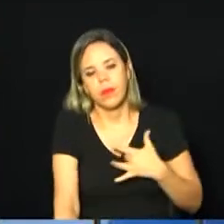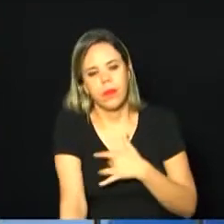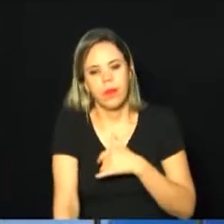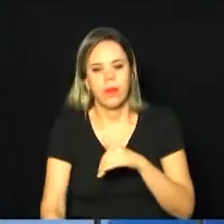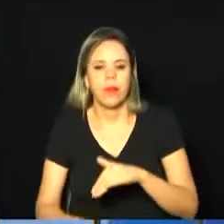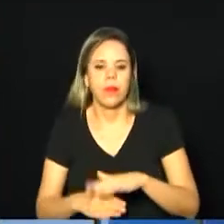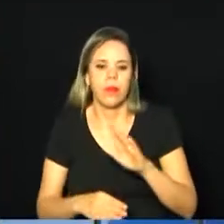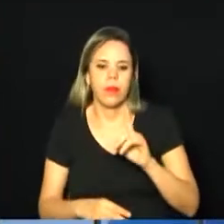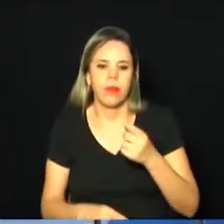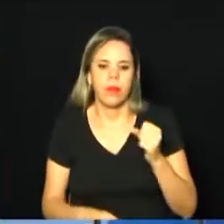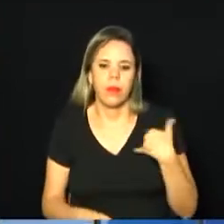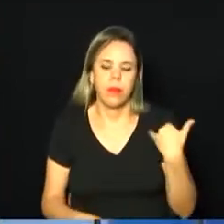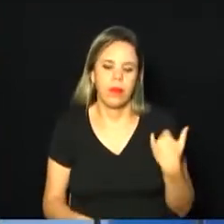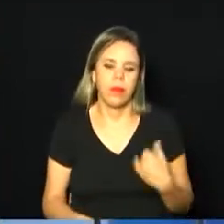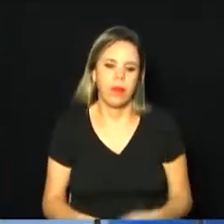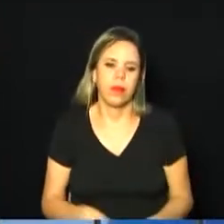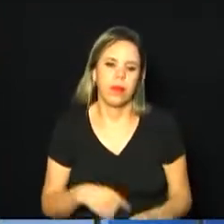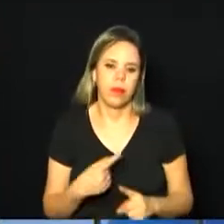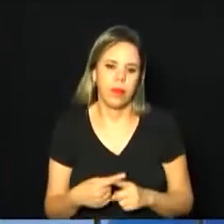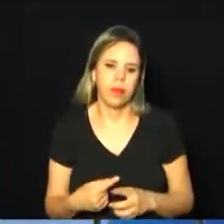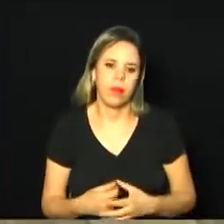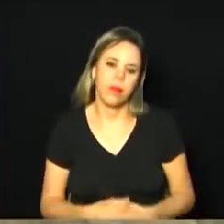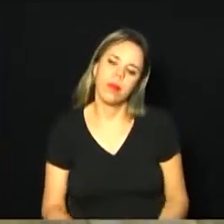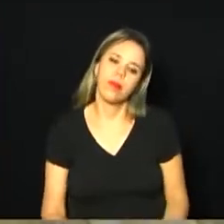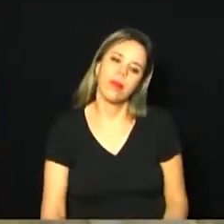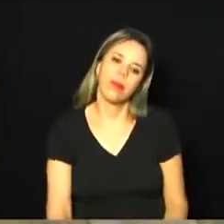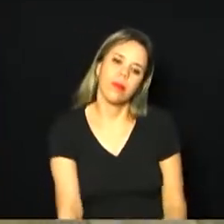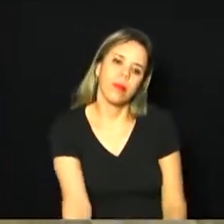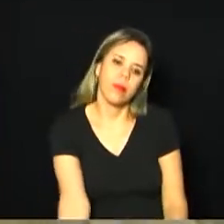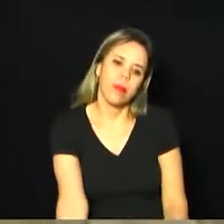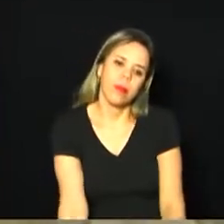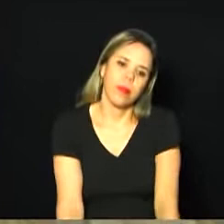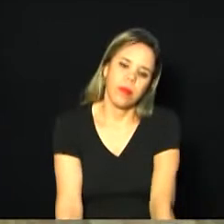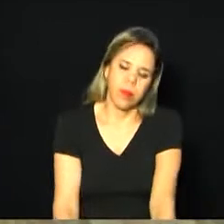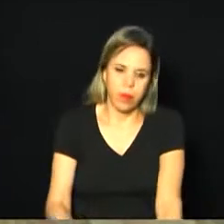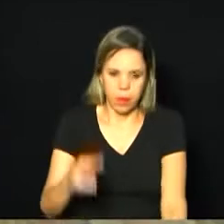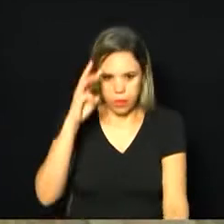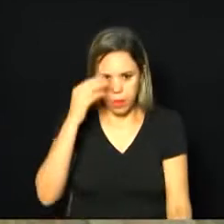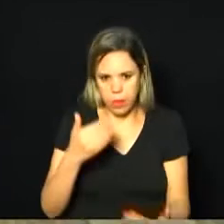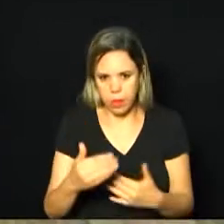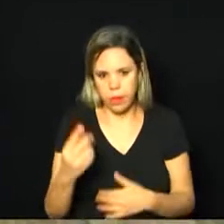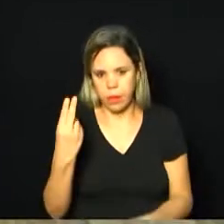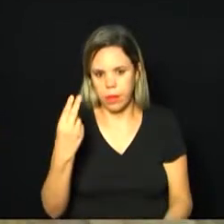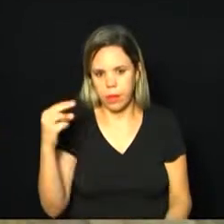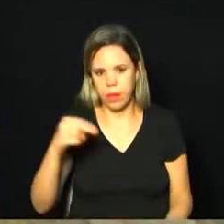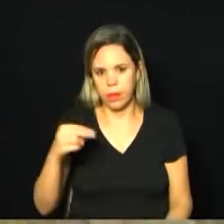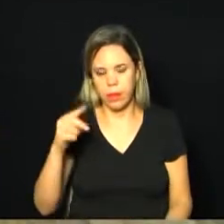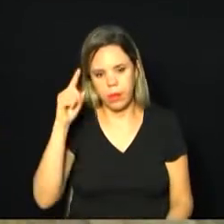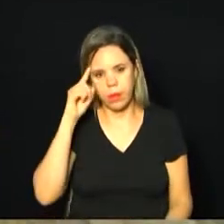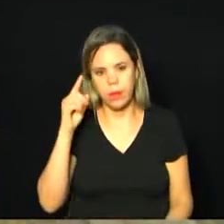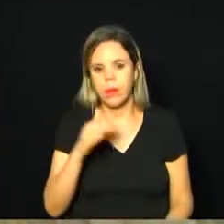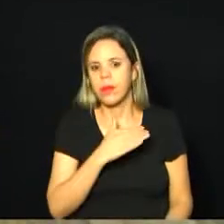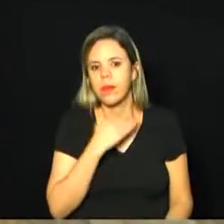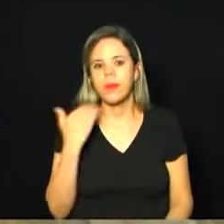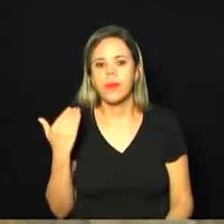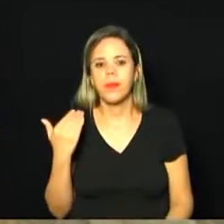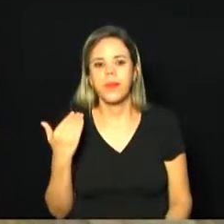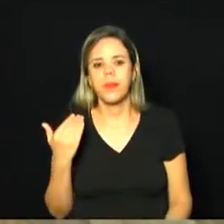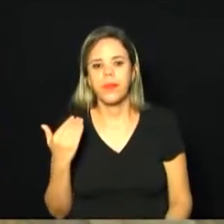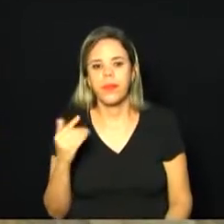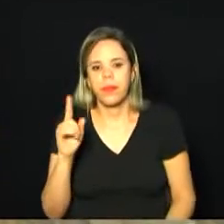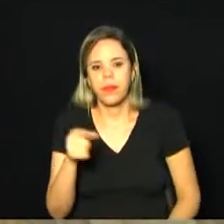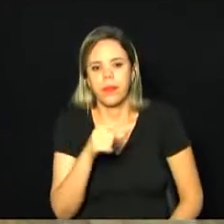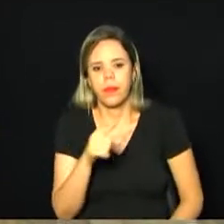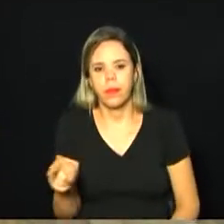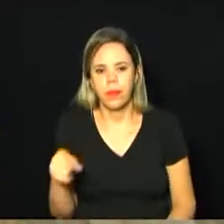estão aí nesse grupo da dose adicional Vina Abreu próxima terça-feira dois de novembro Dia de Finados é um